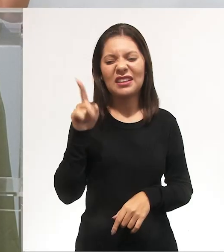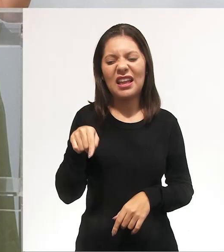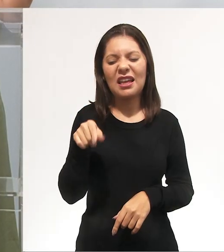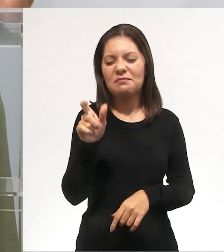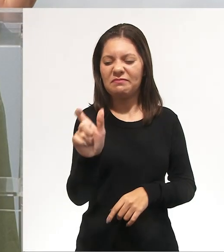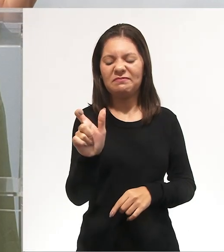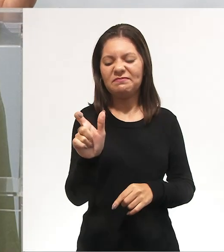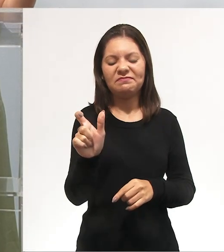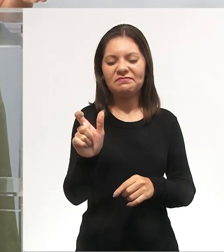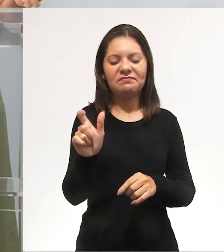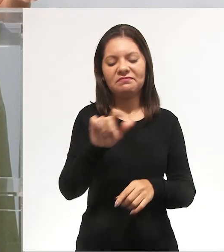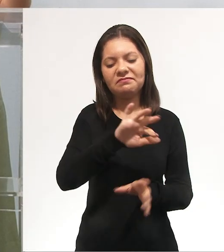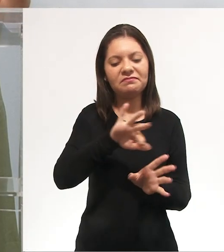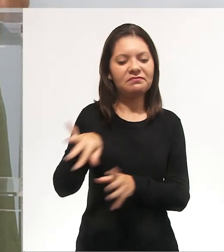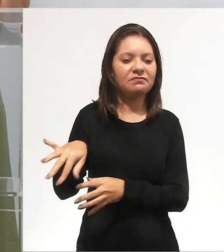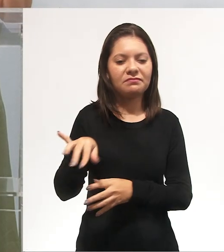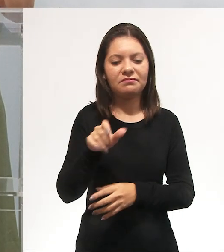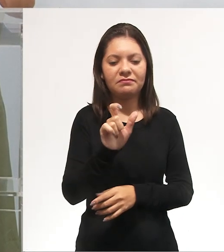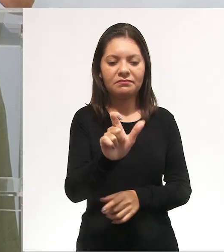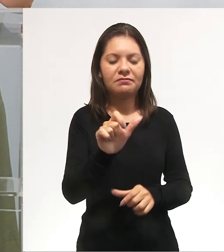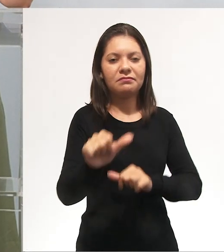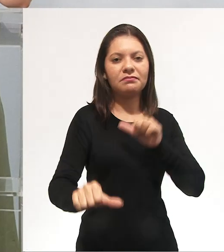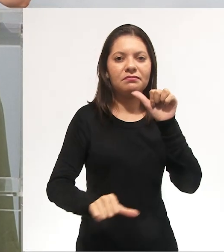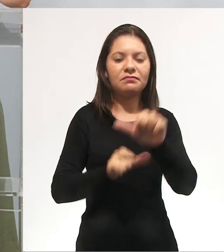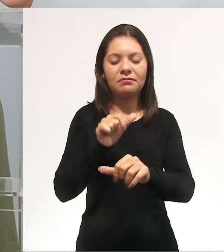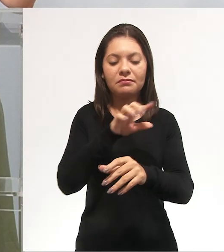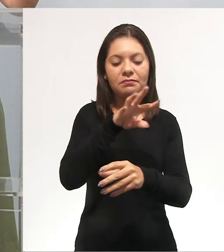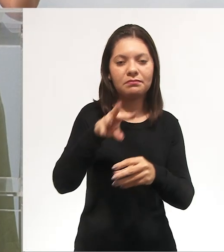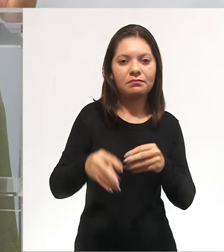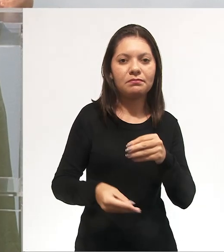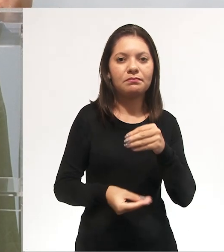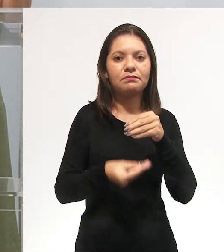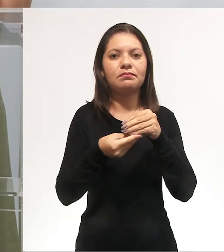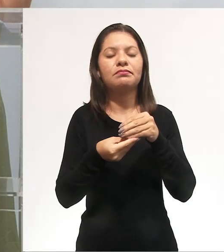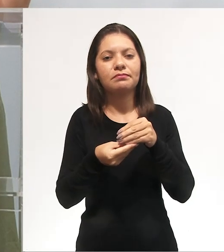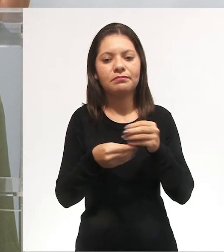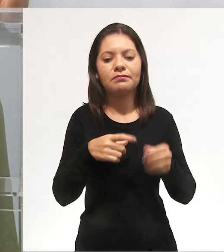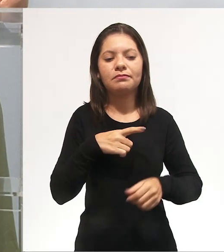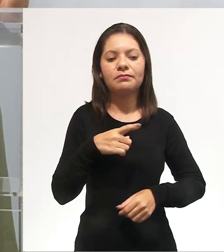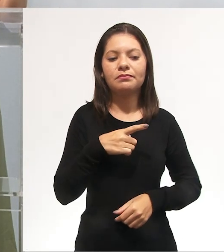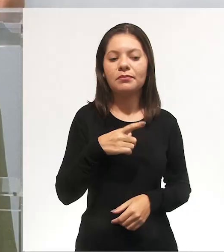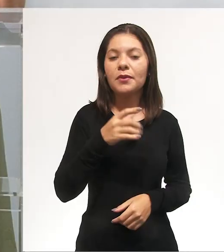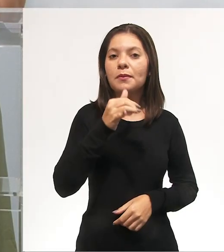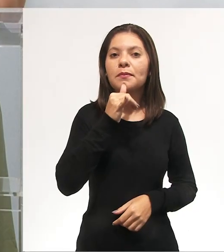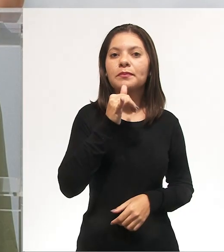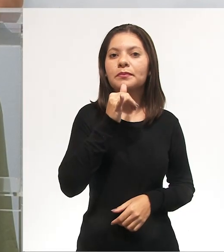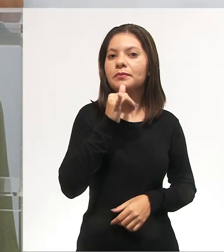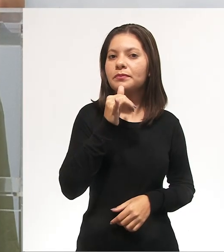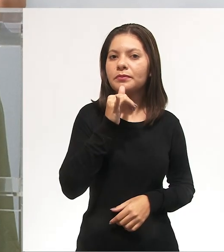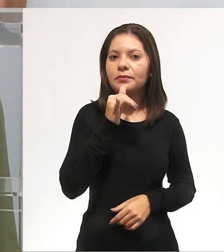deixando de utilizar determinadas palavras e incorporando novas ao seu vocabulário. Por exemplo,